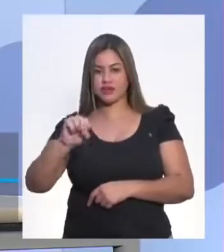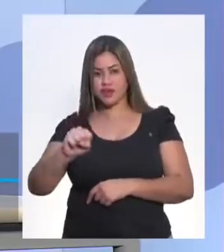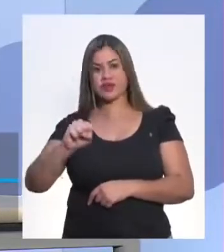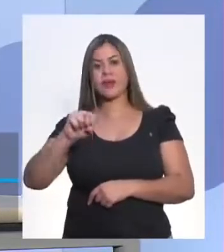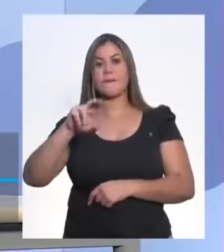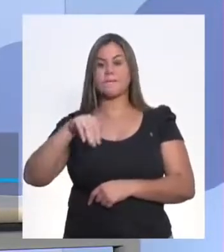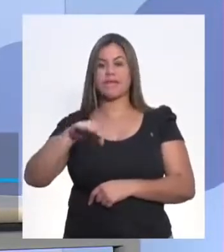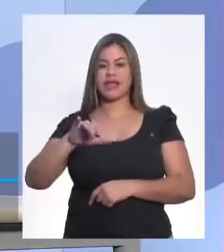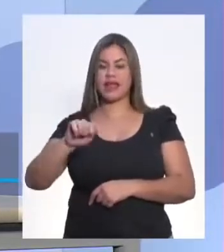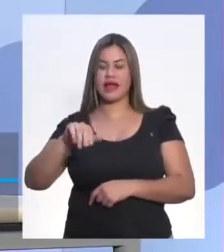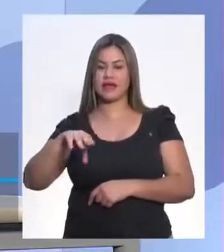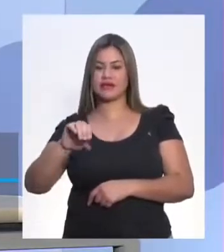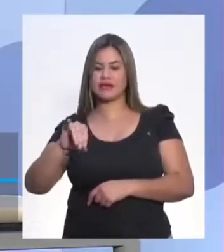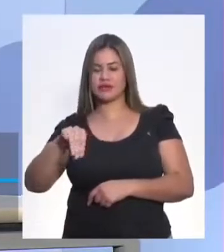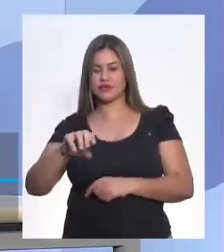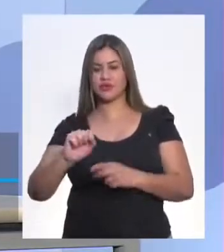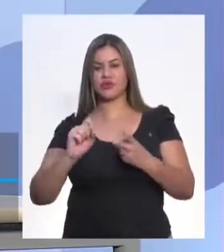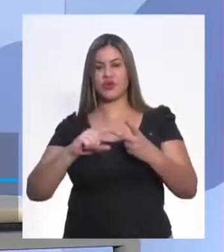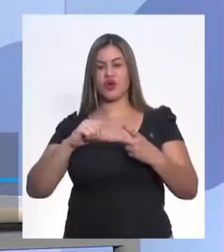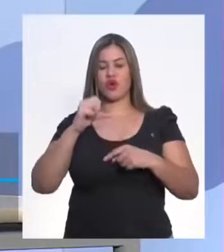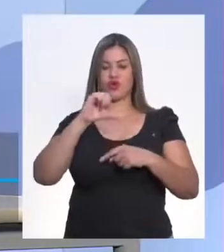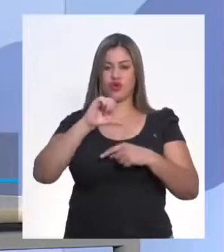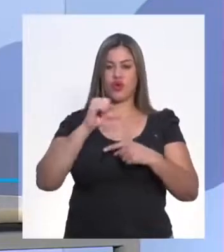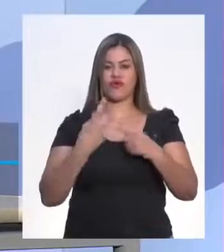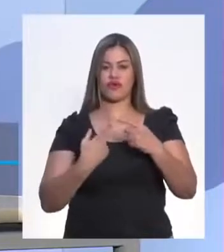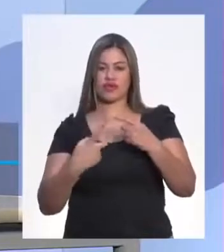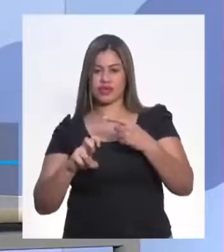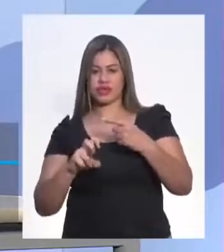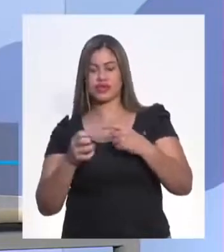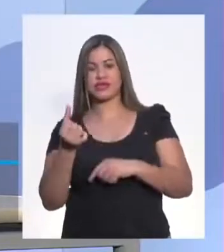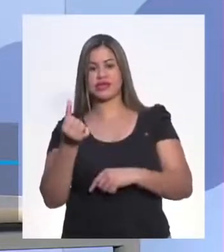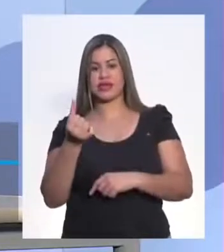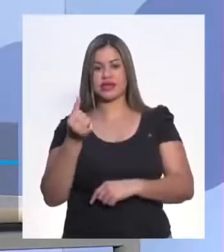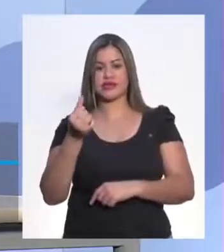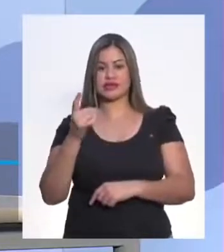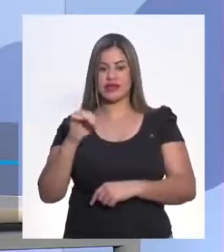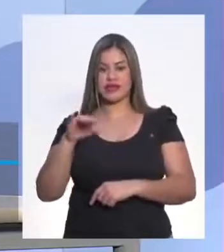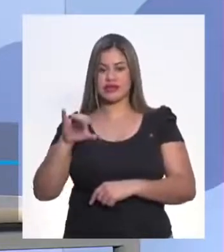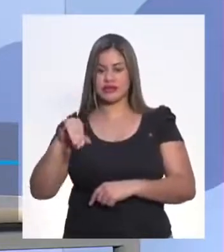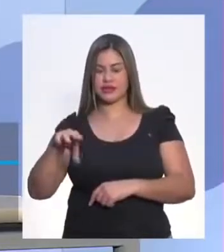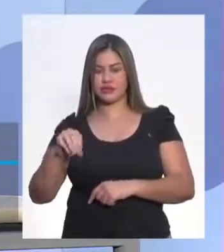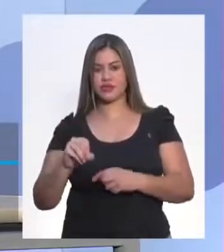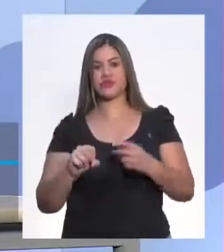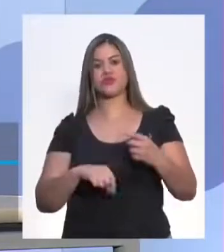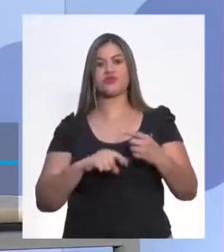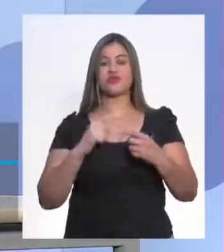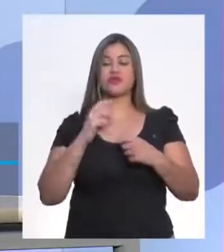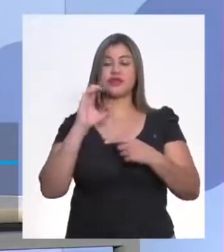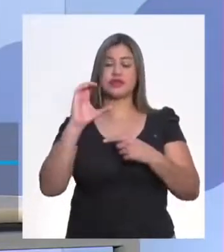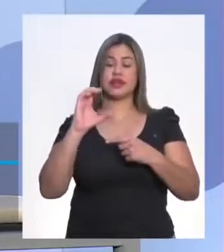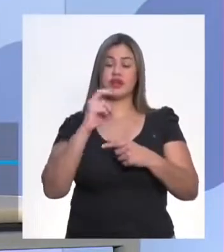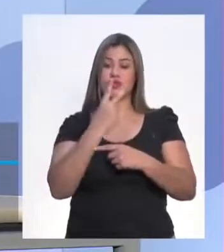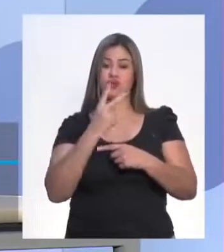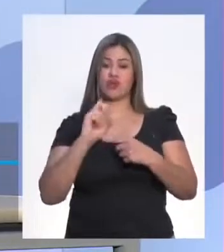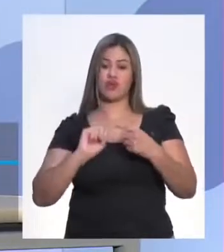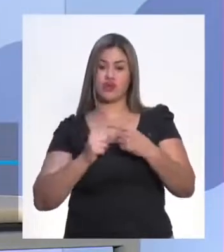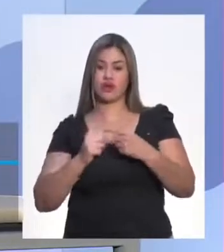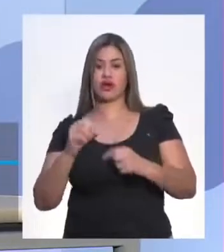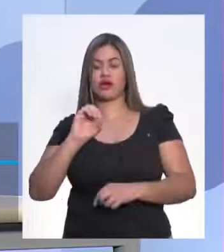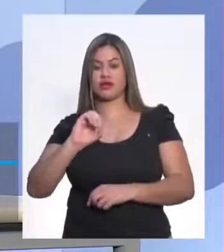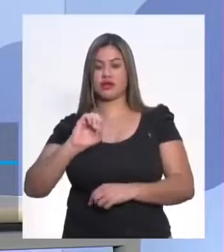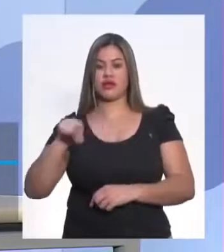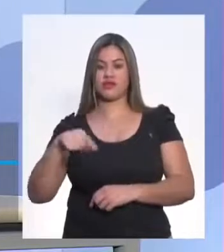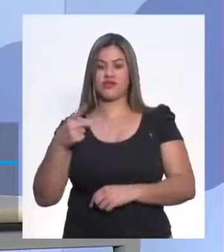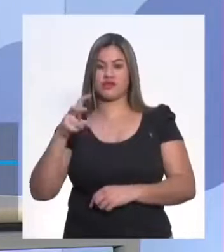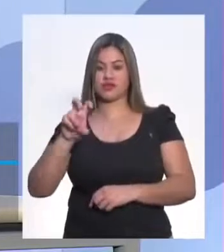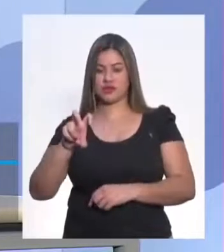milésimos. No item B, 9/15 avos, ou seja, 6 décimos. No item C, 2/8, que são 0,25,